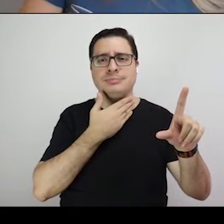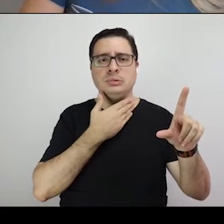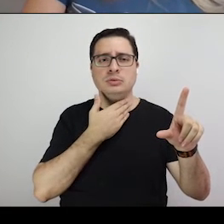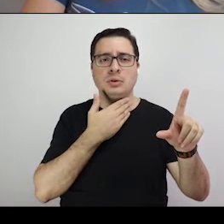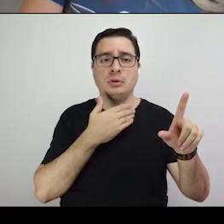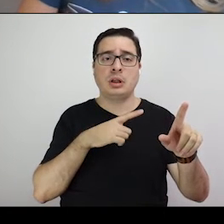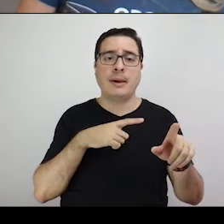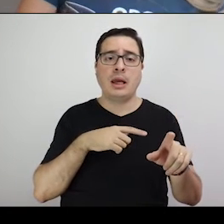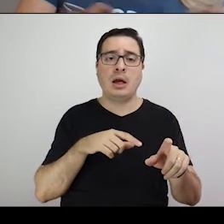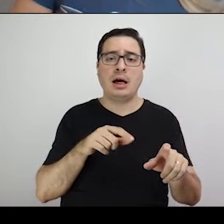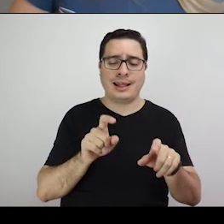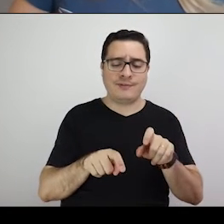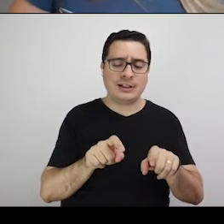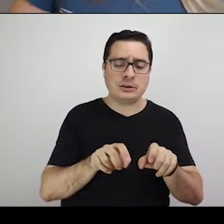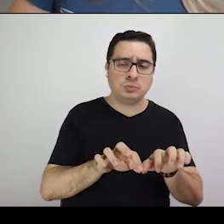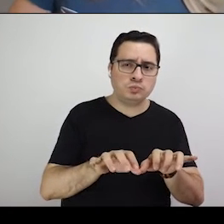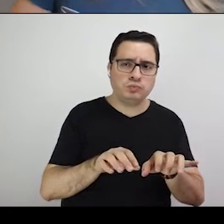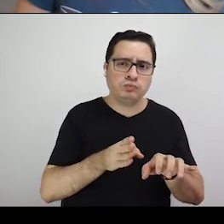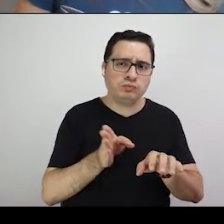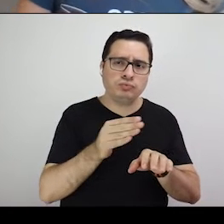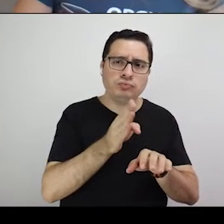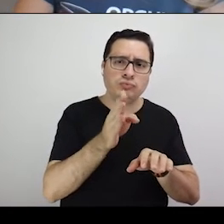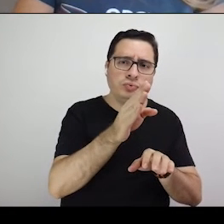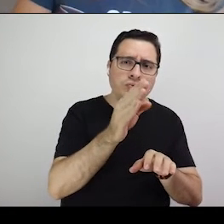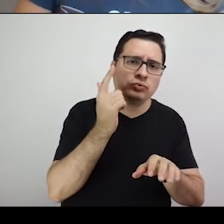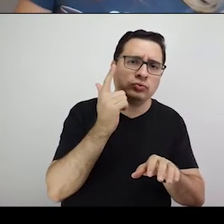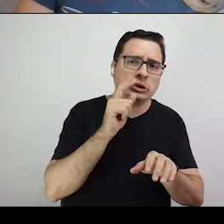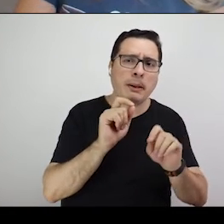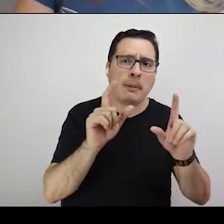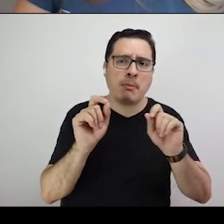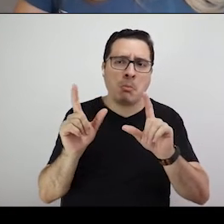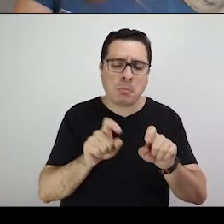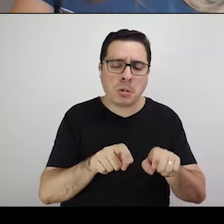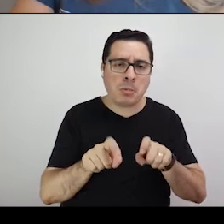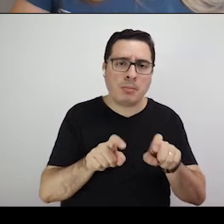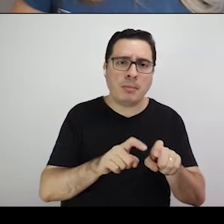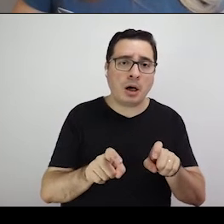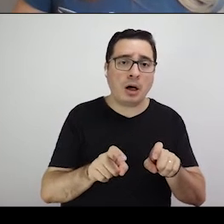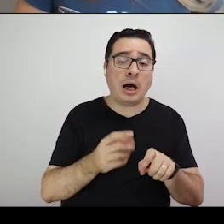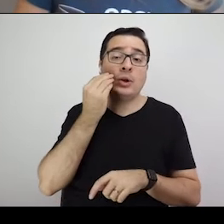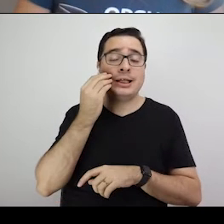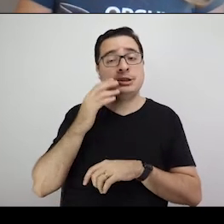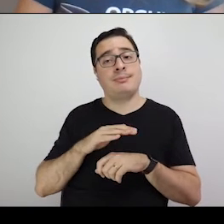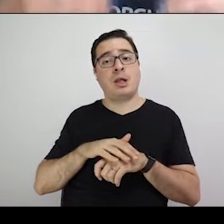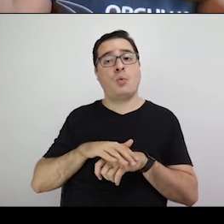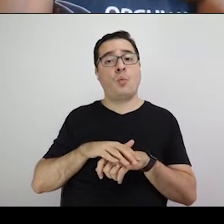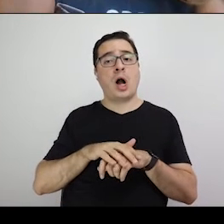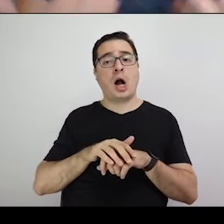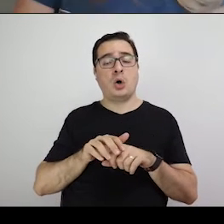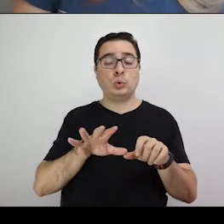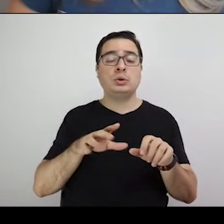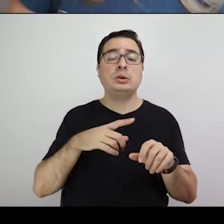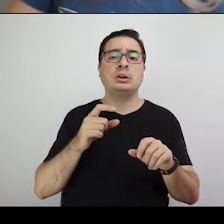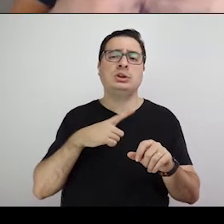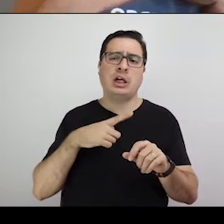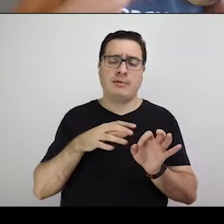navegação pelo teclado e equivalentes textuais, né? Então, é um teste manual, né, daquilo que já